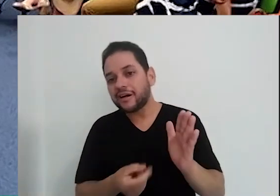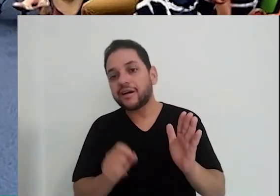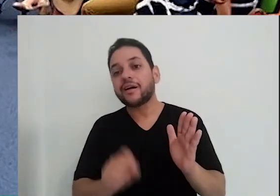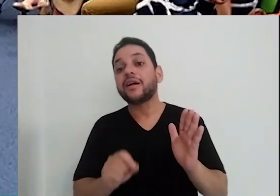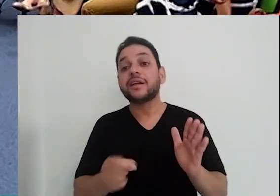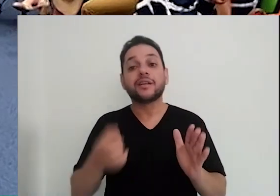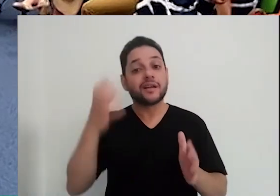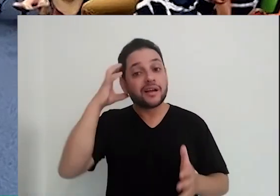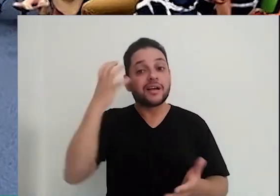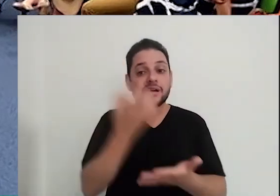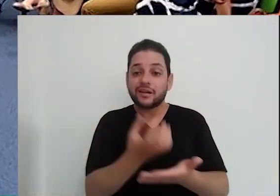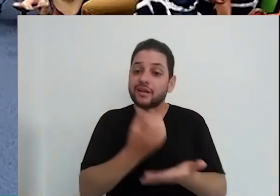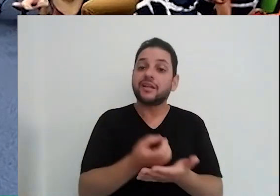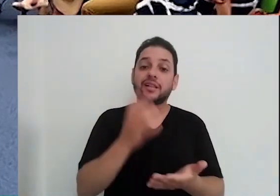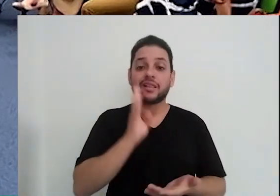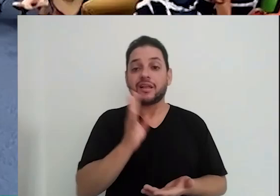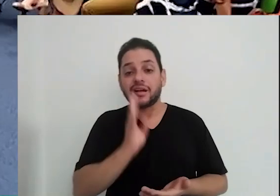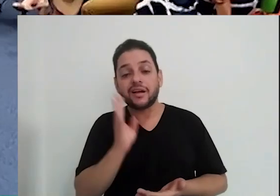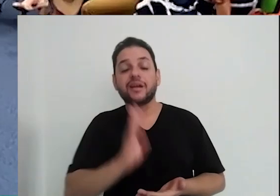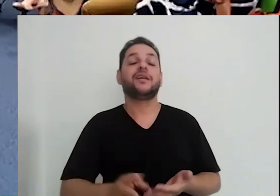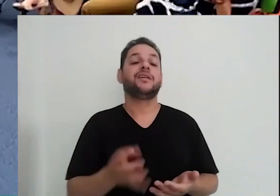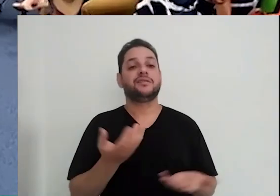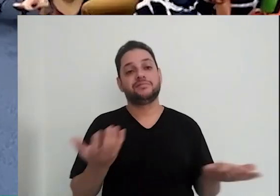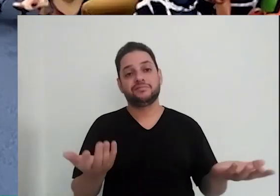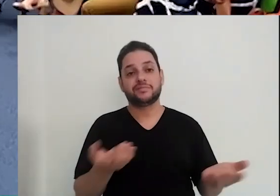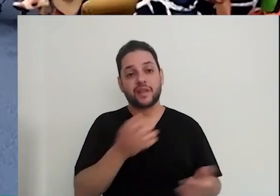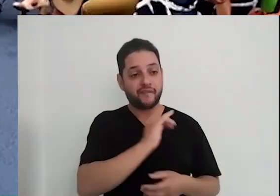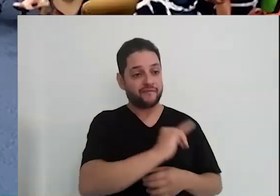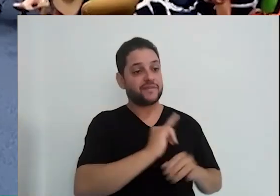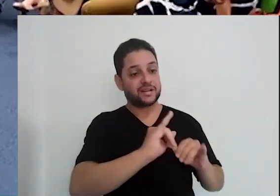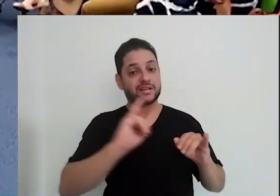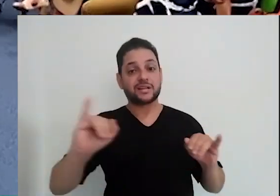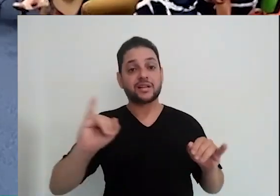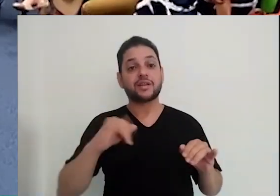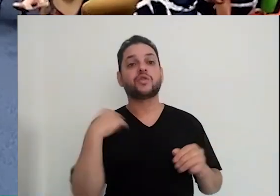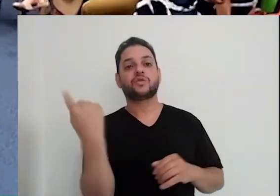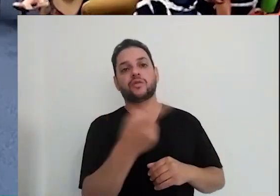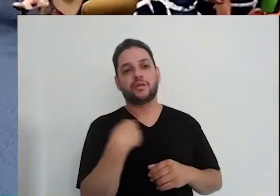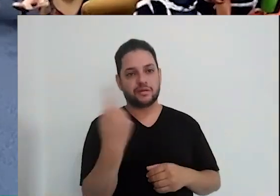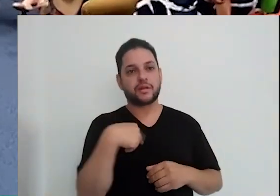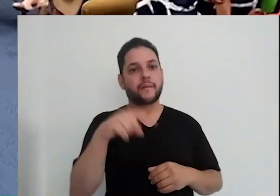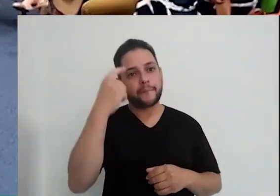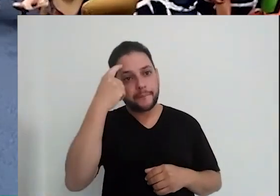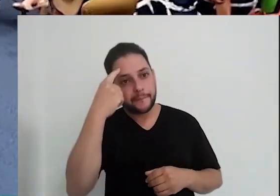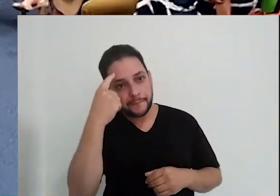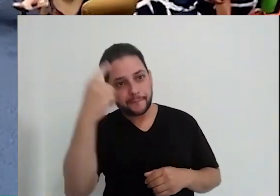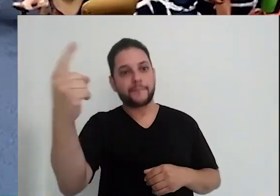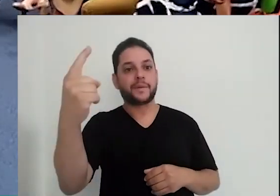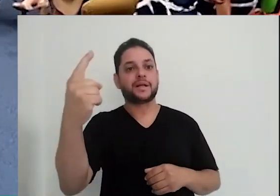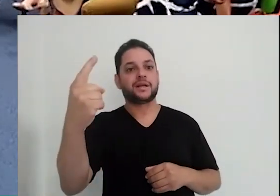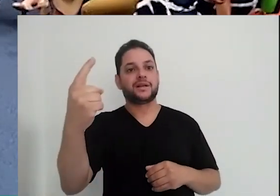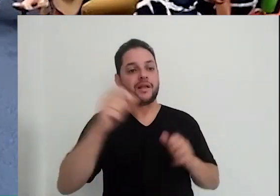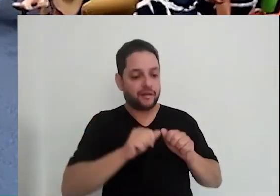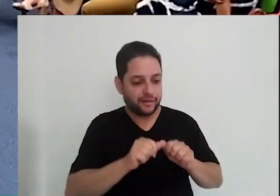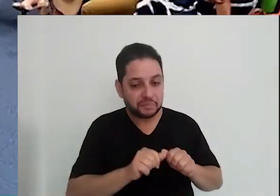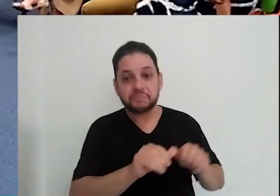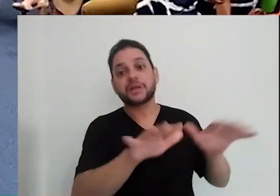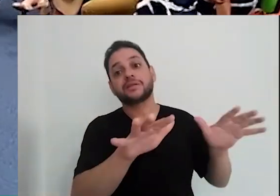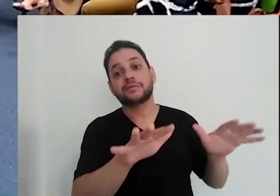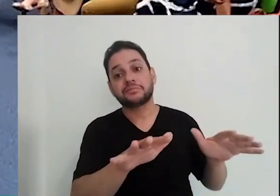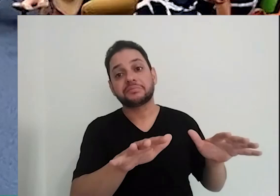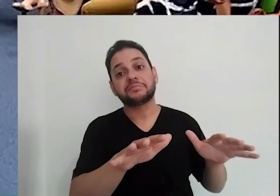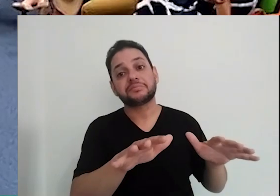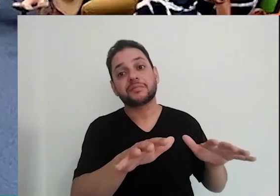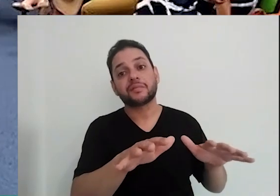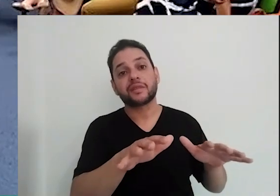podcast é legal é bacana eu acho que cabe a nós talvez começar a pensar em em furar a bolha desse jeito a gente